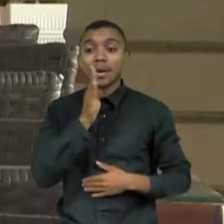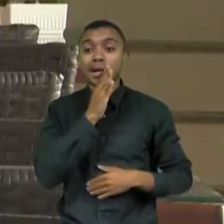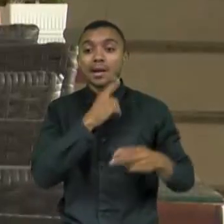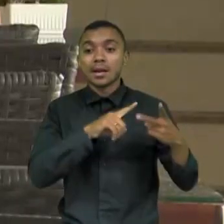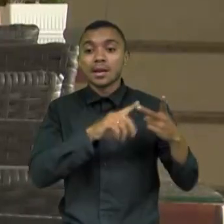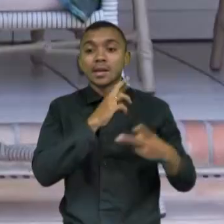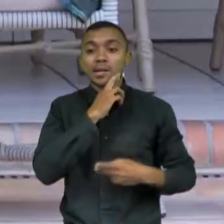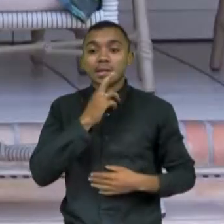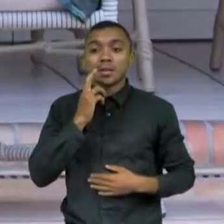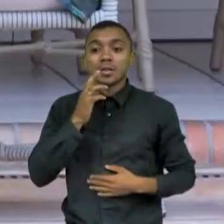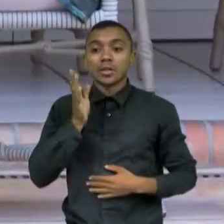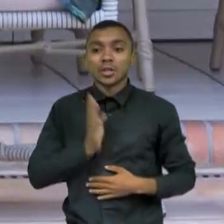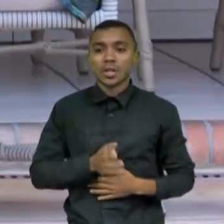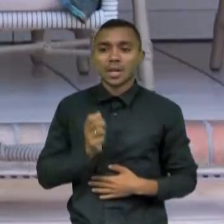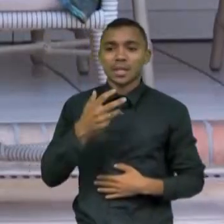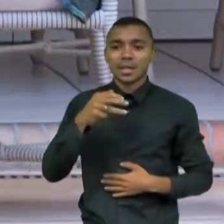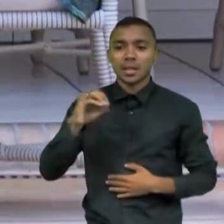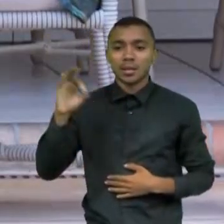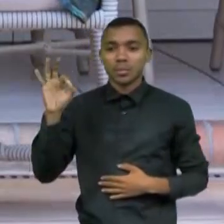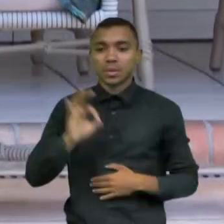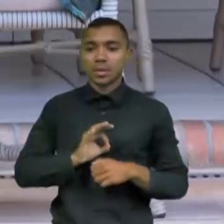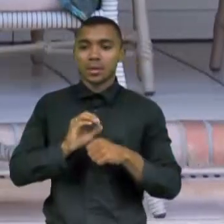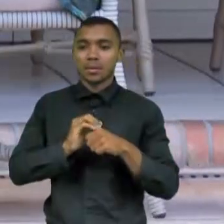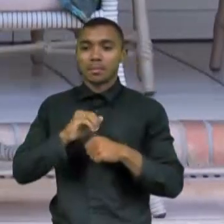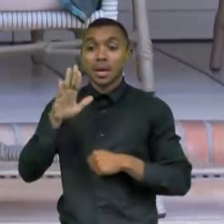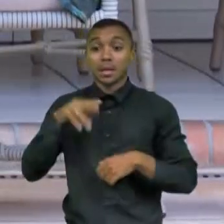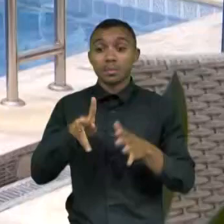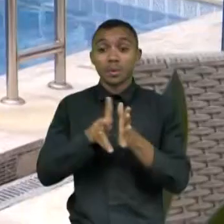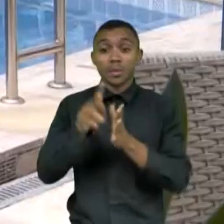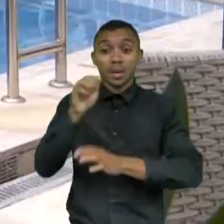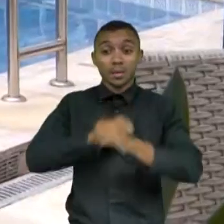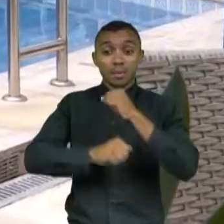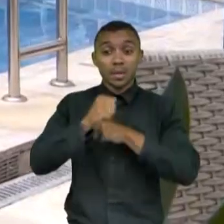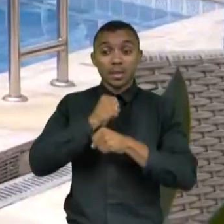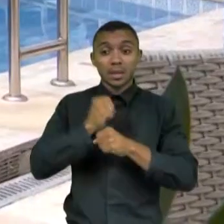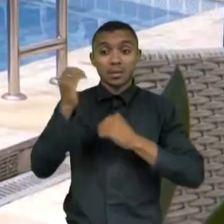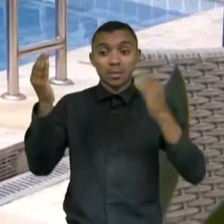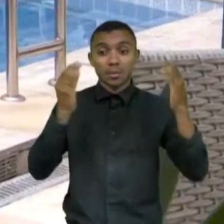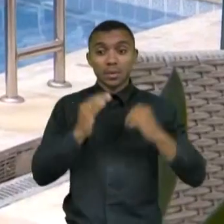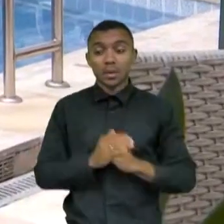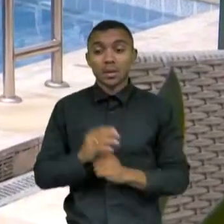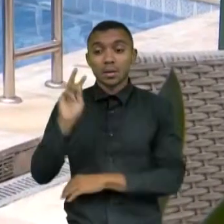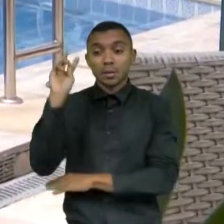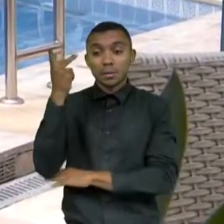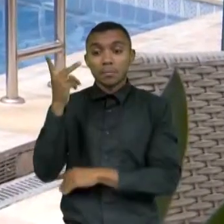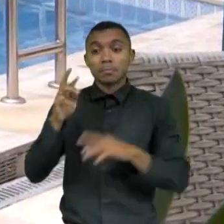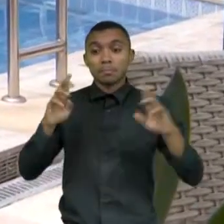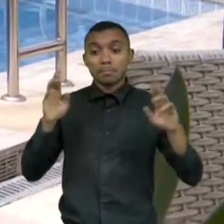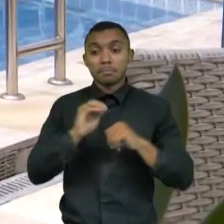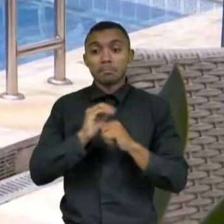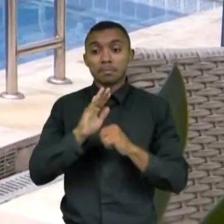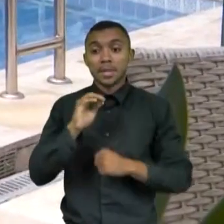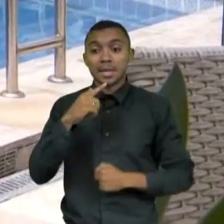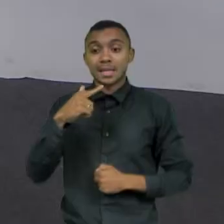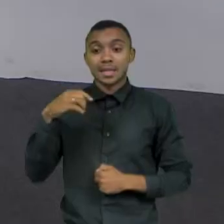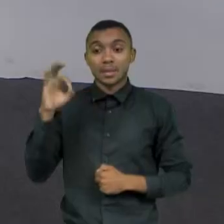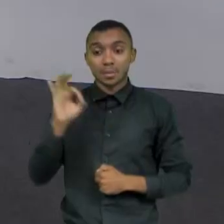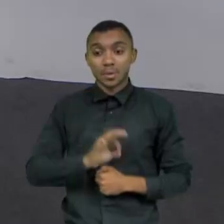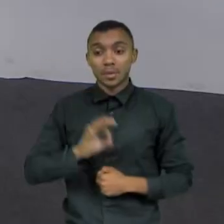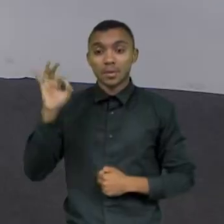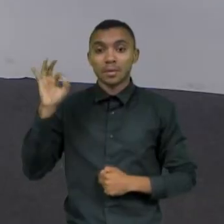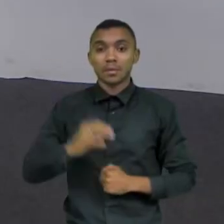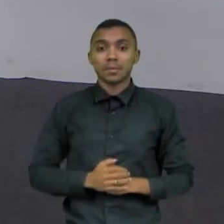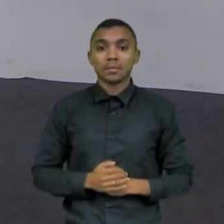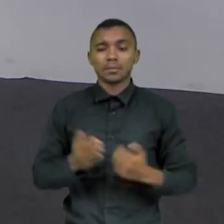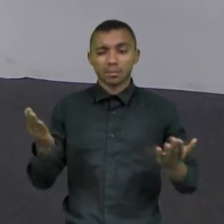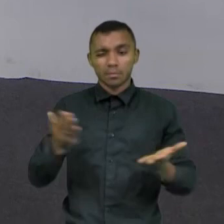faturar 30% a mais do que no ano passado. E o hoteleiro espera crescer mais de 70%. O